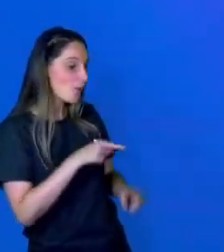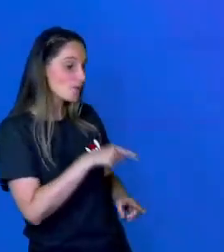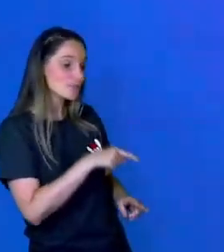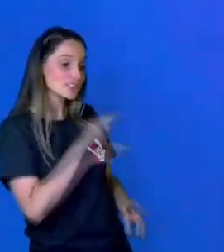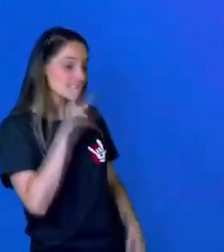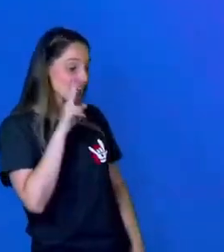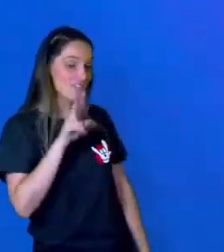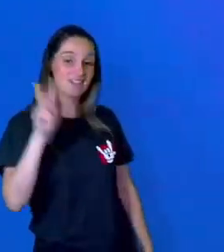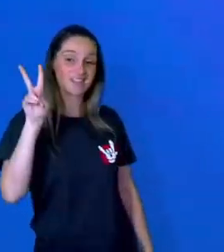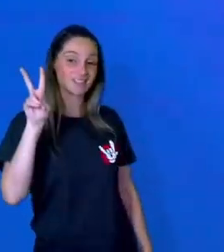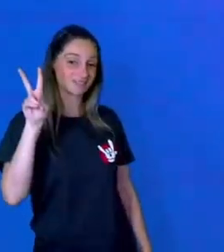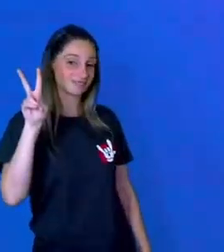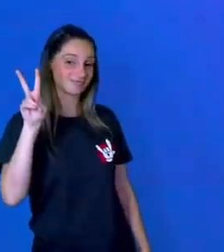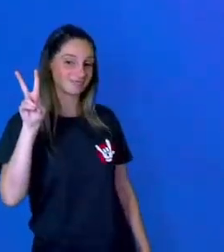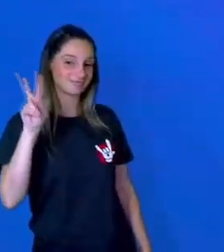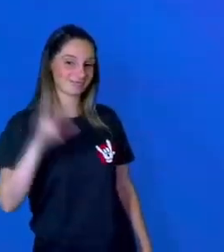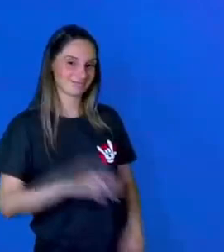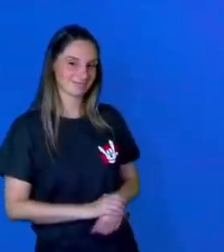subir.